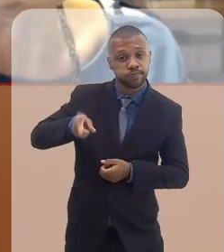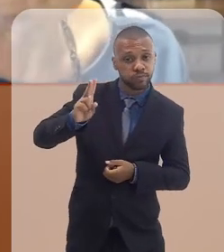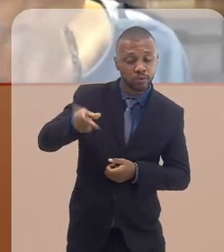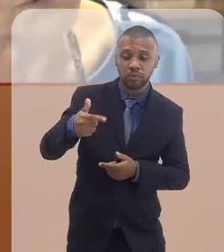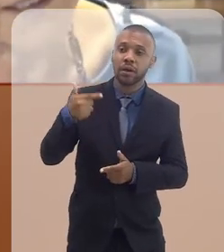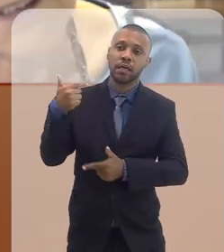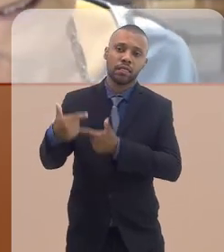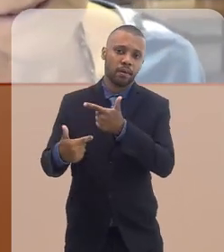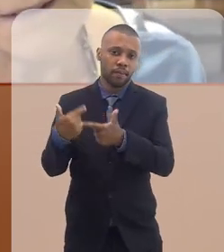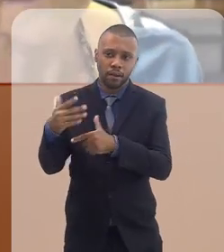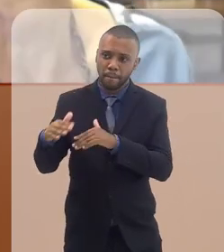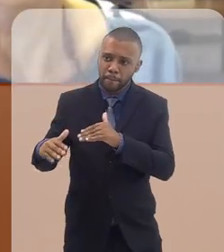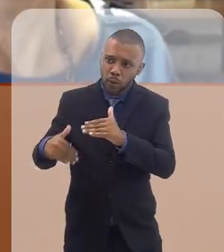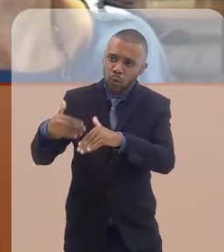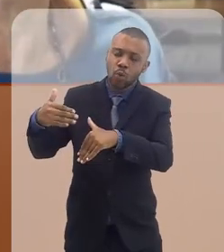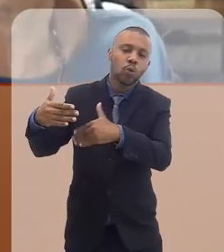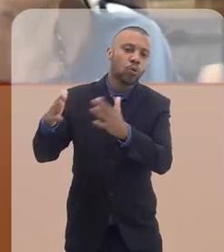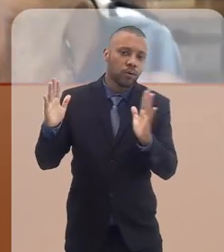Eu continuei,